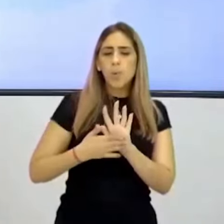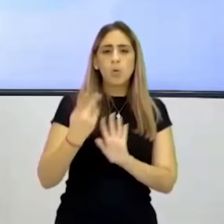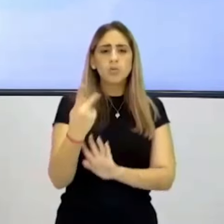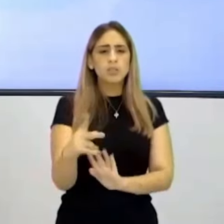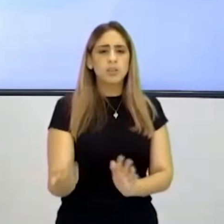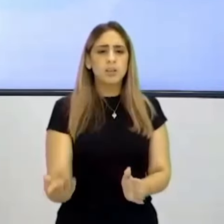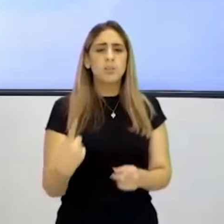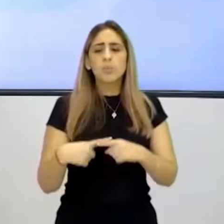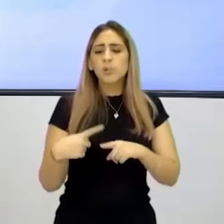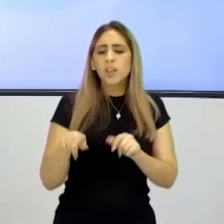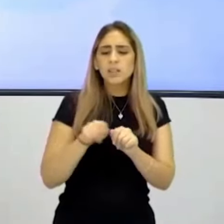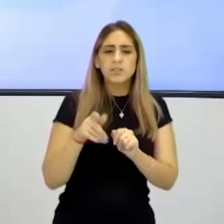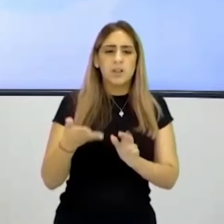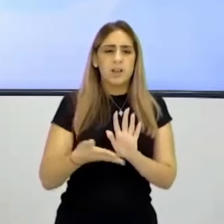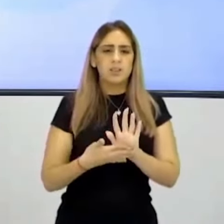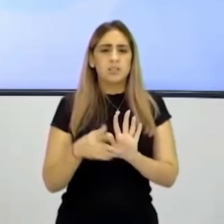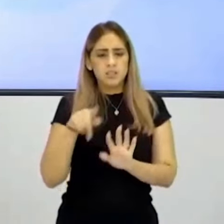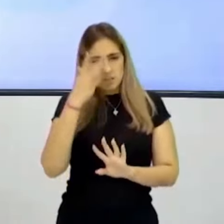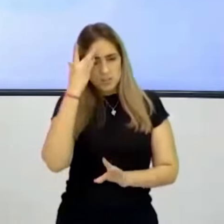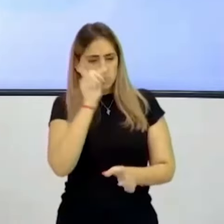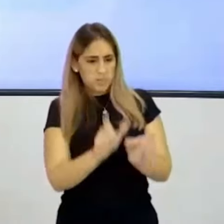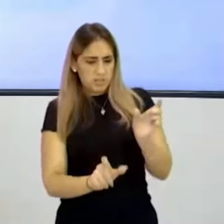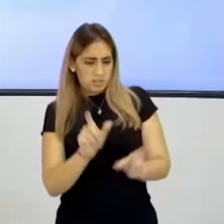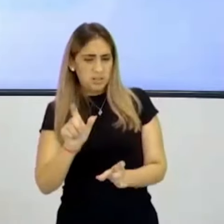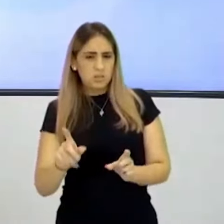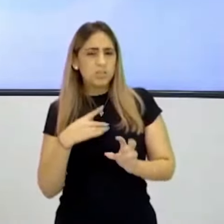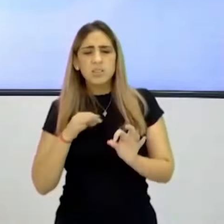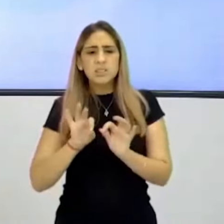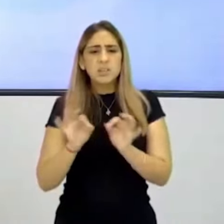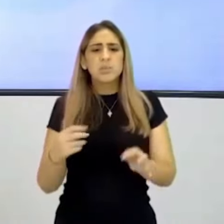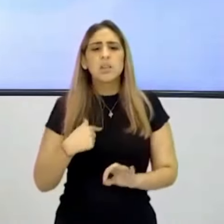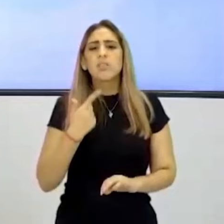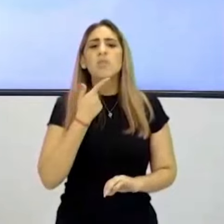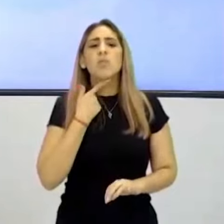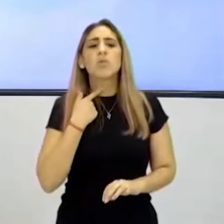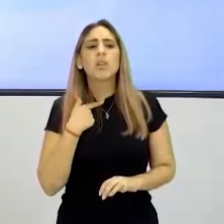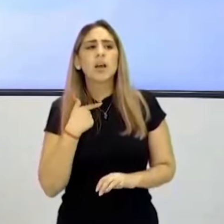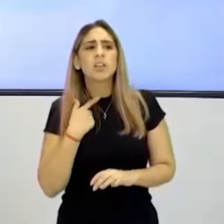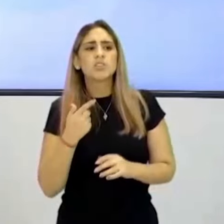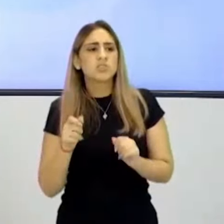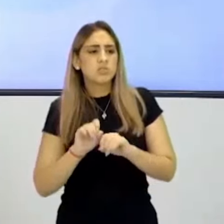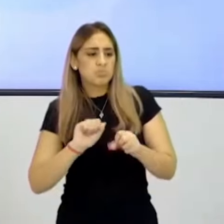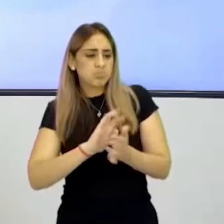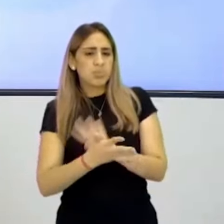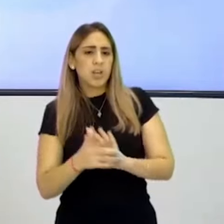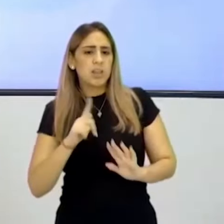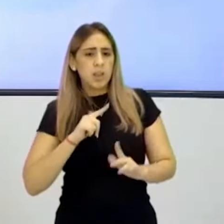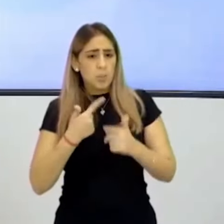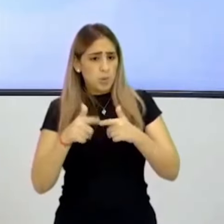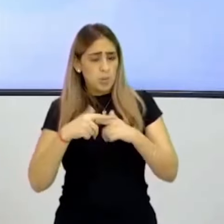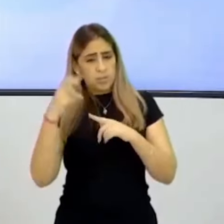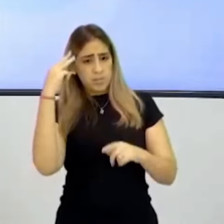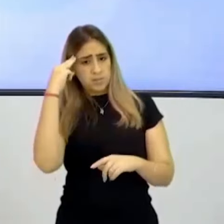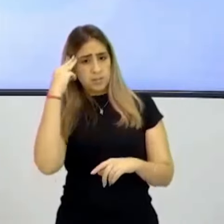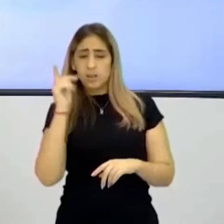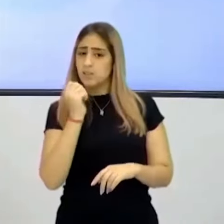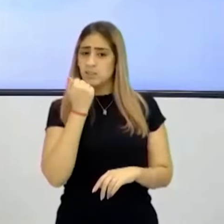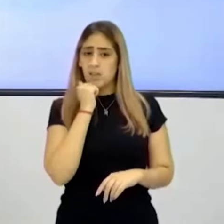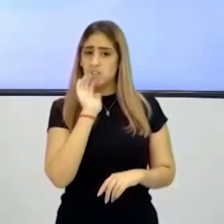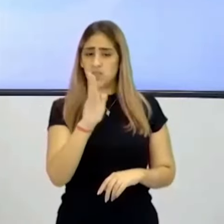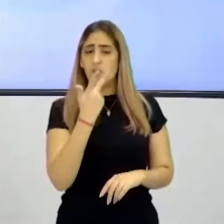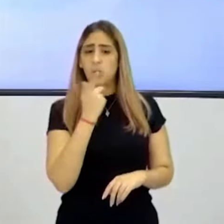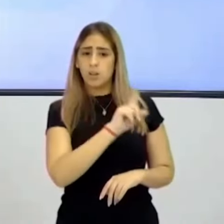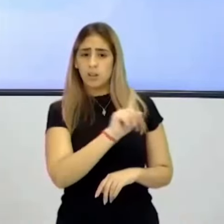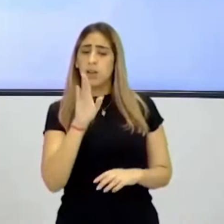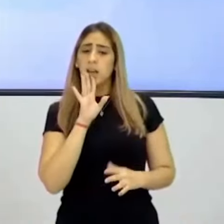dessas ações? Será que eles são pessoas que simplesmente têm distúrbios psicológicos? A ciência já disse que não.